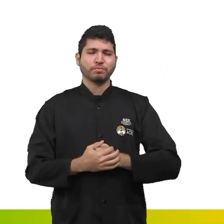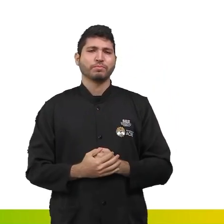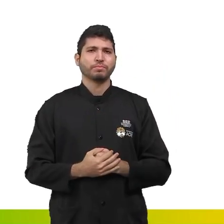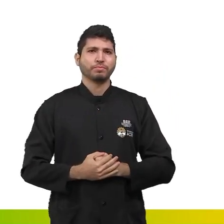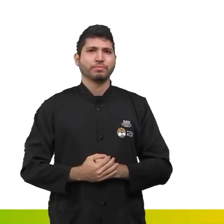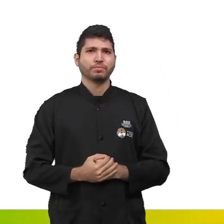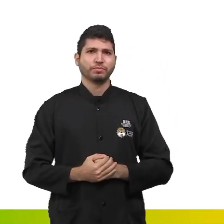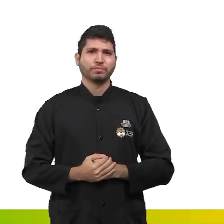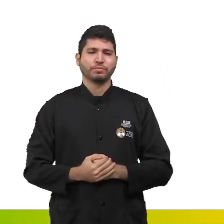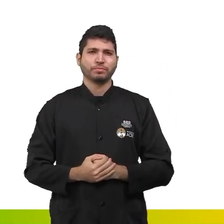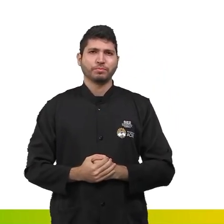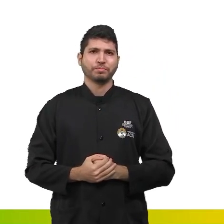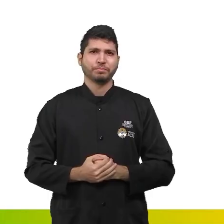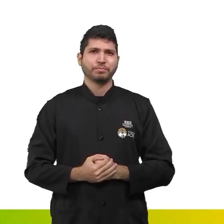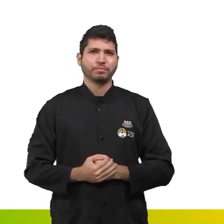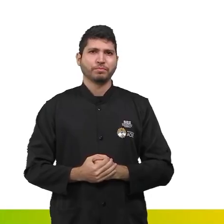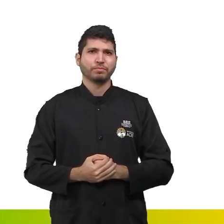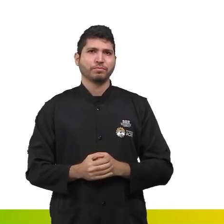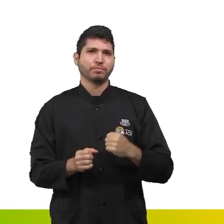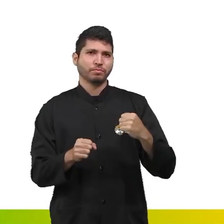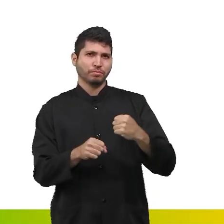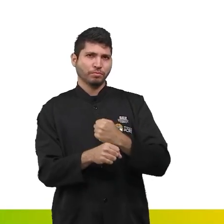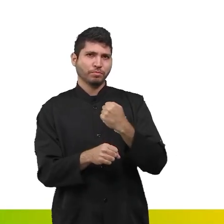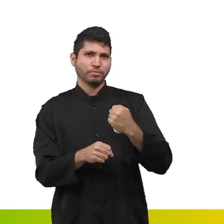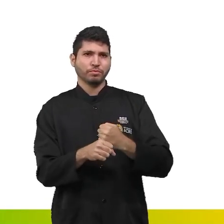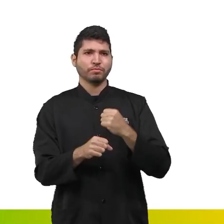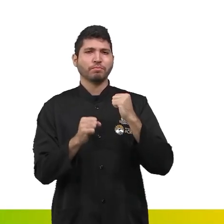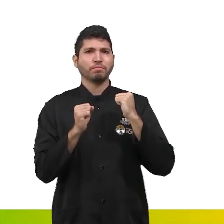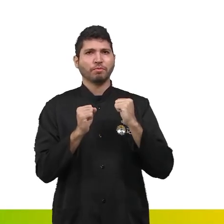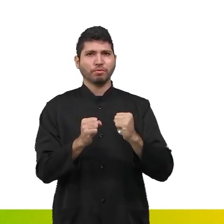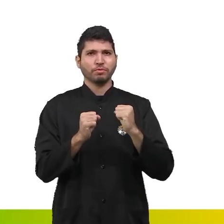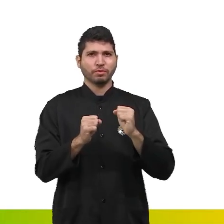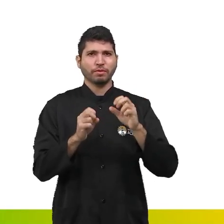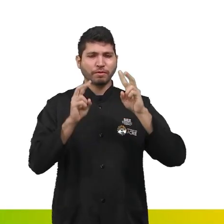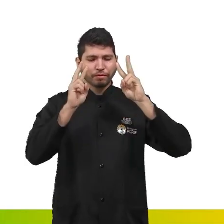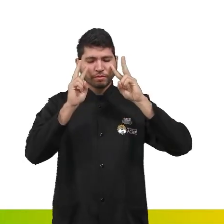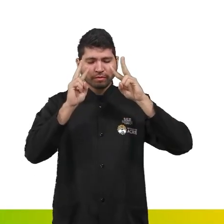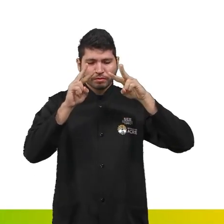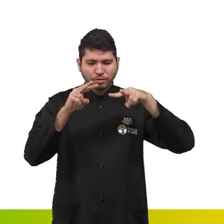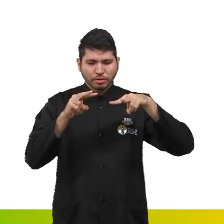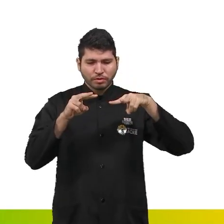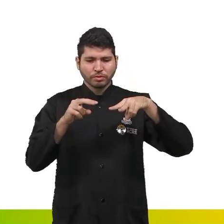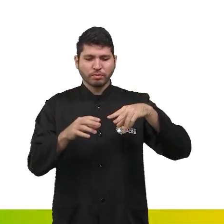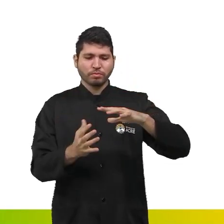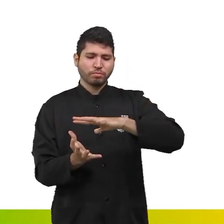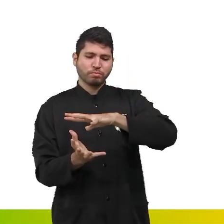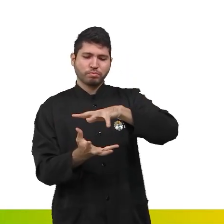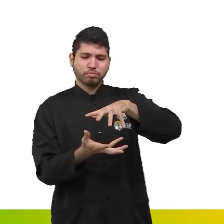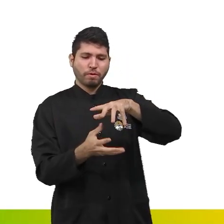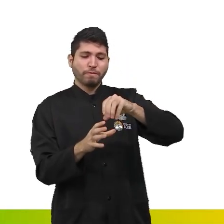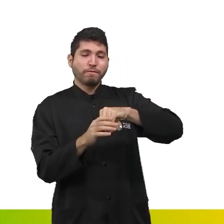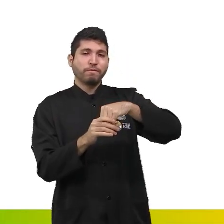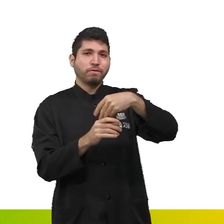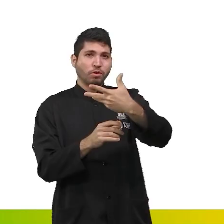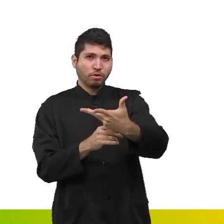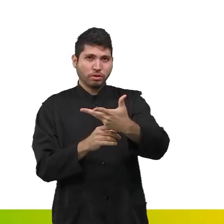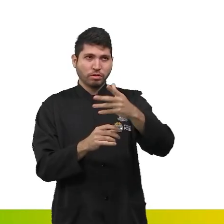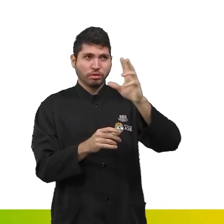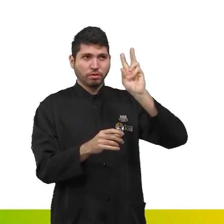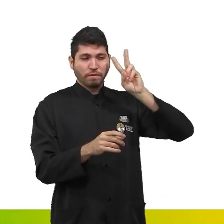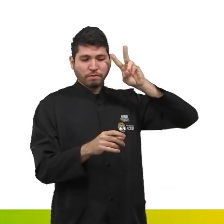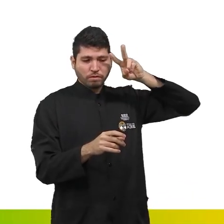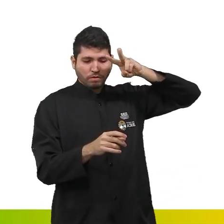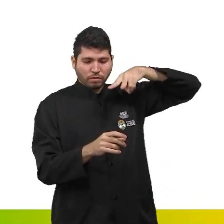construção que pode ser vista do espaço, uma construção monumental, há milhares de anos,